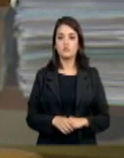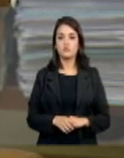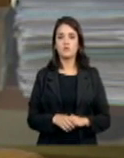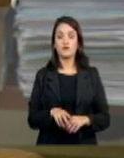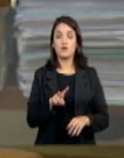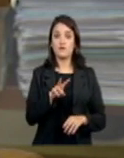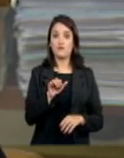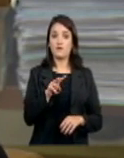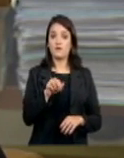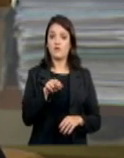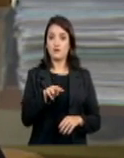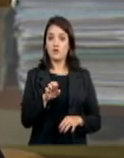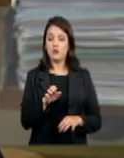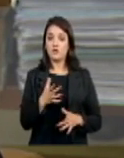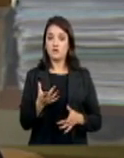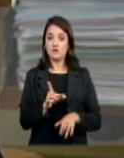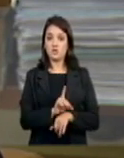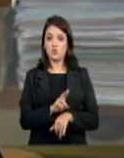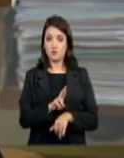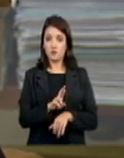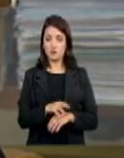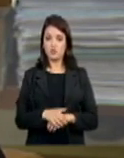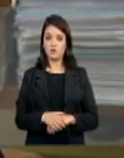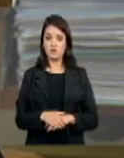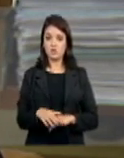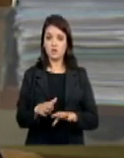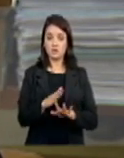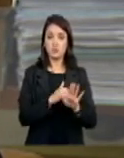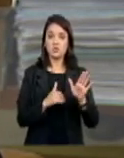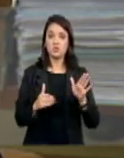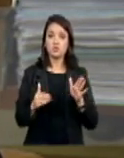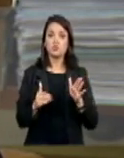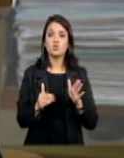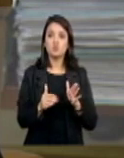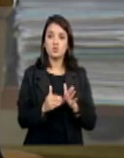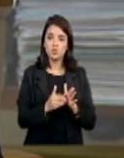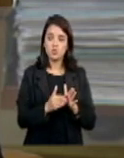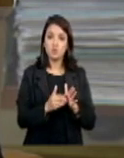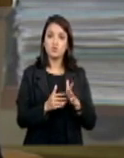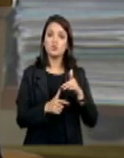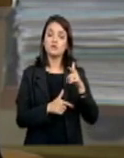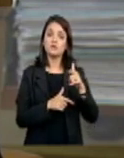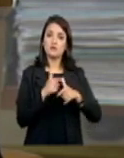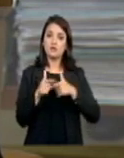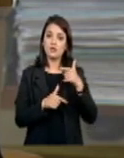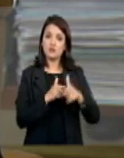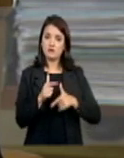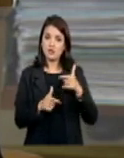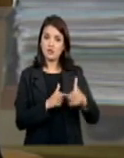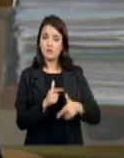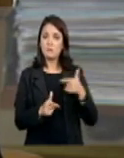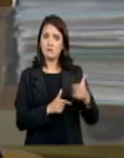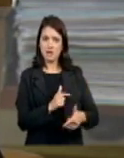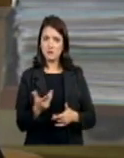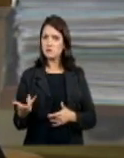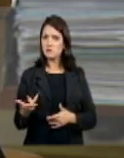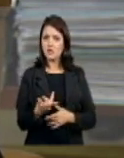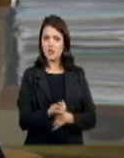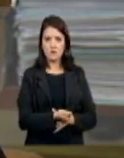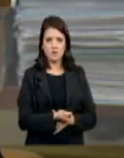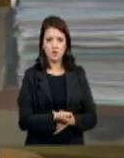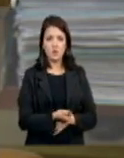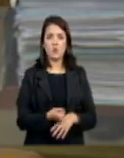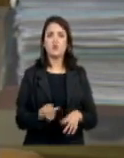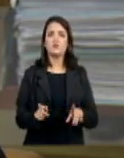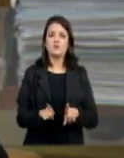silva é todos com trabalhos preciosos sobre esse verdadeiro